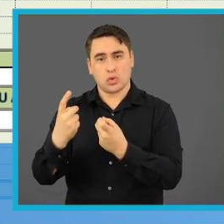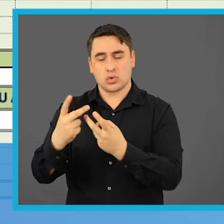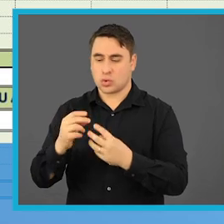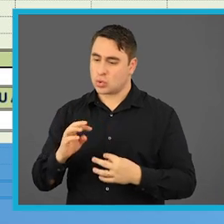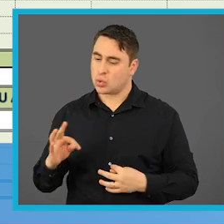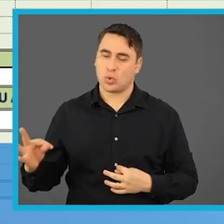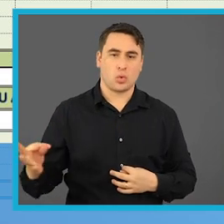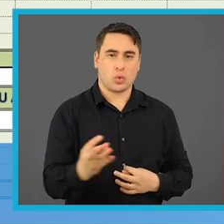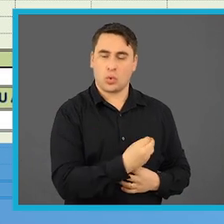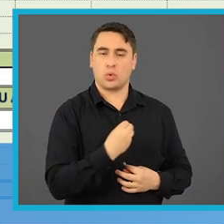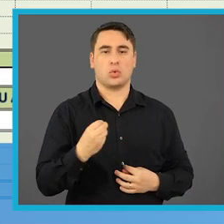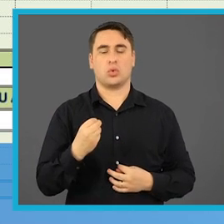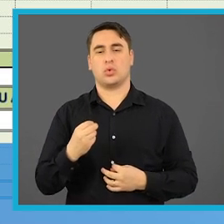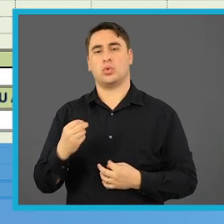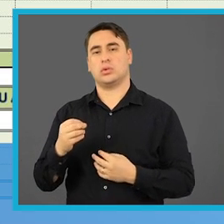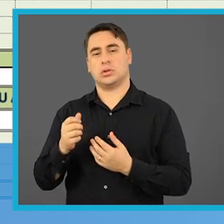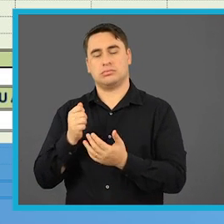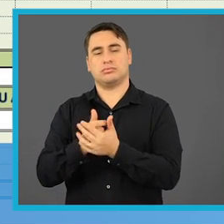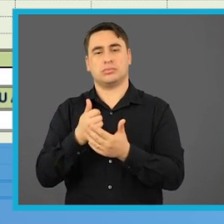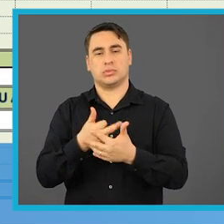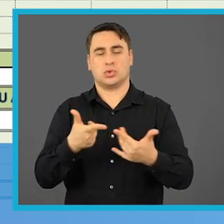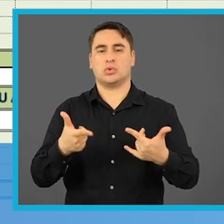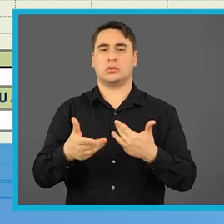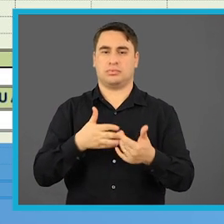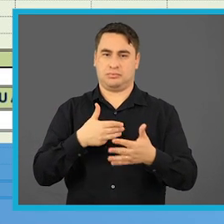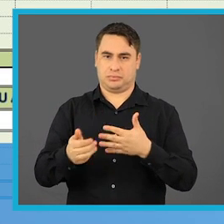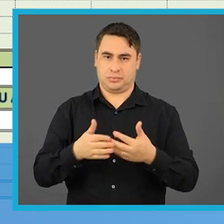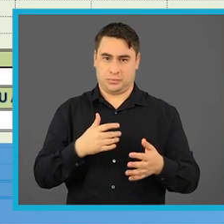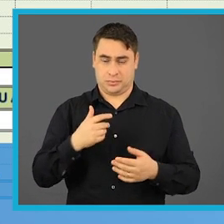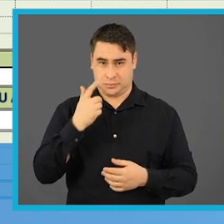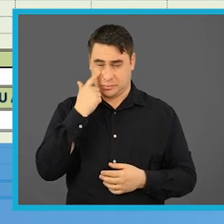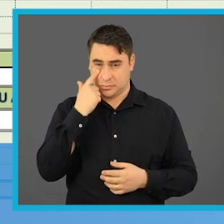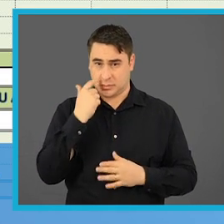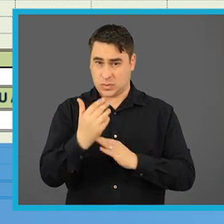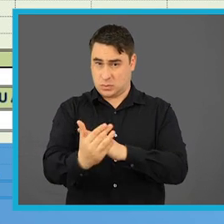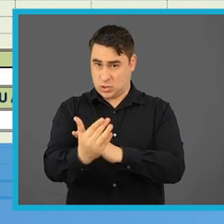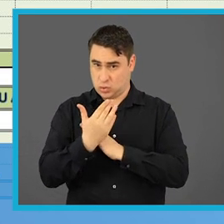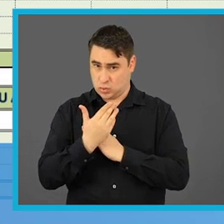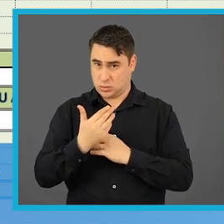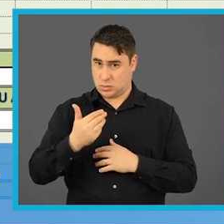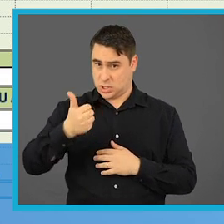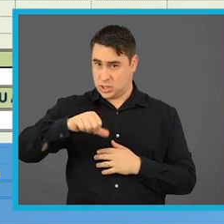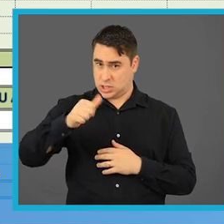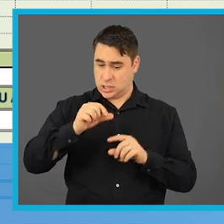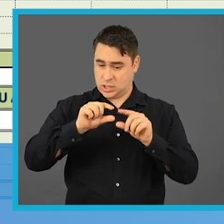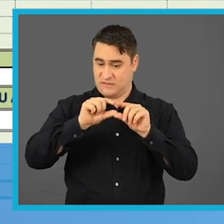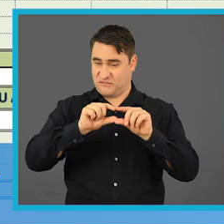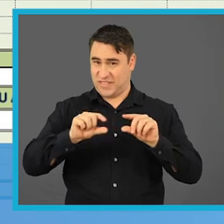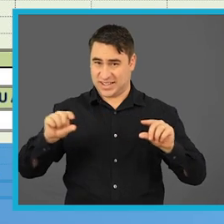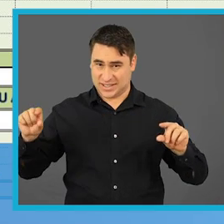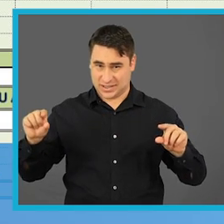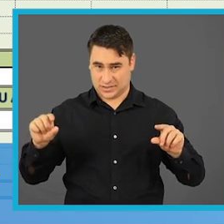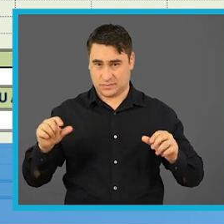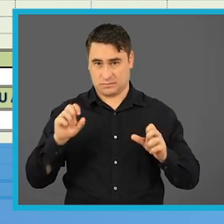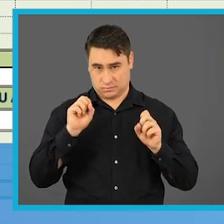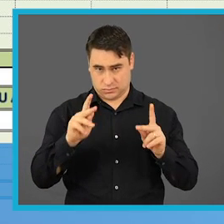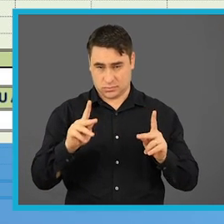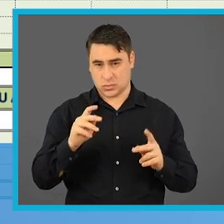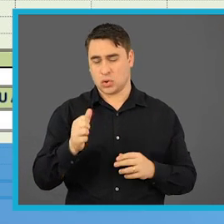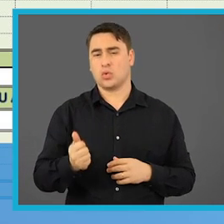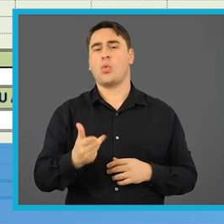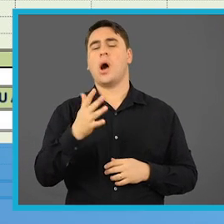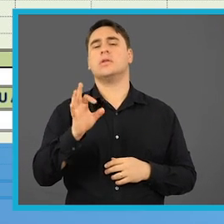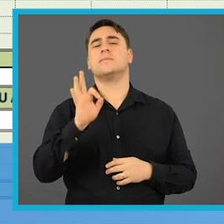fornecedores, todos os gastos com funcionário operacionais. E ele me serve para fazer uma análise vertical.